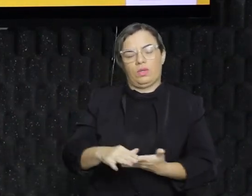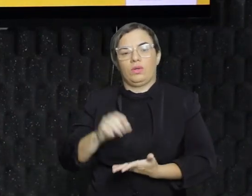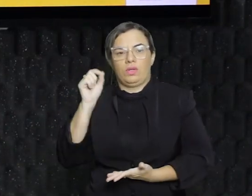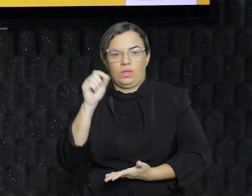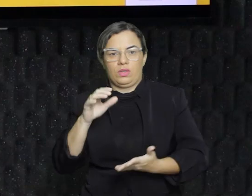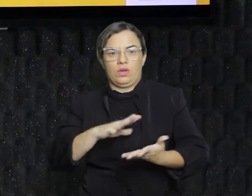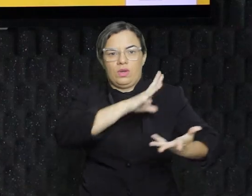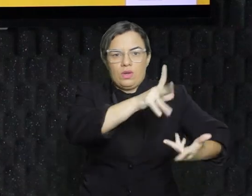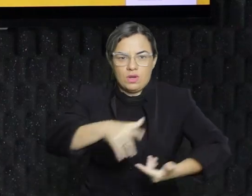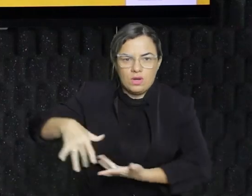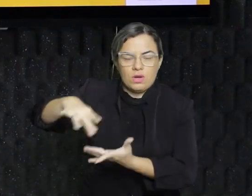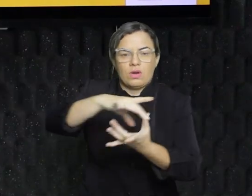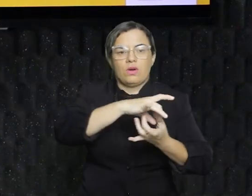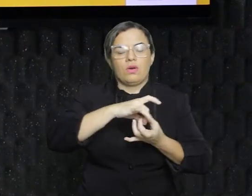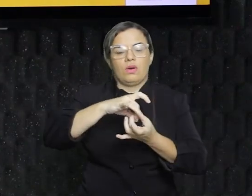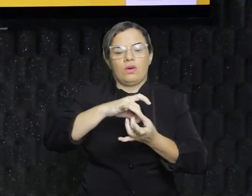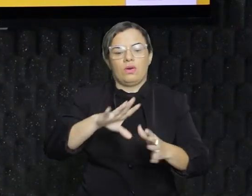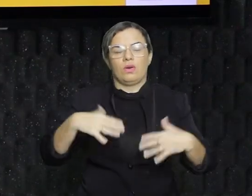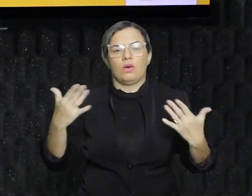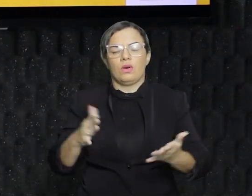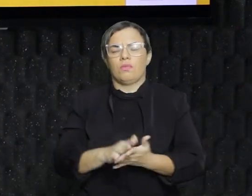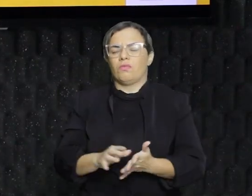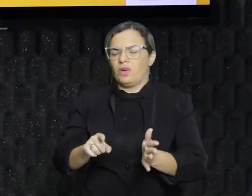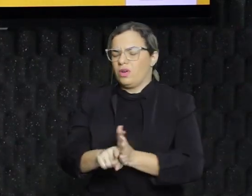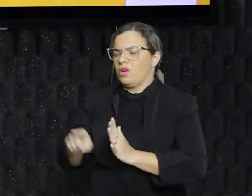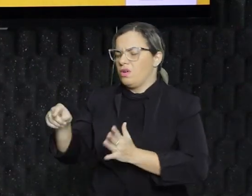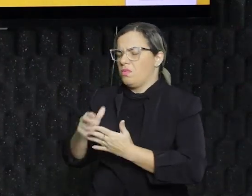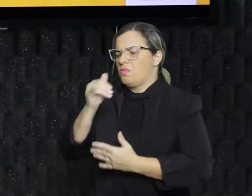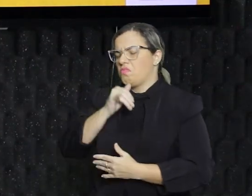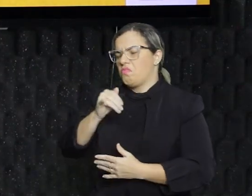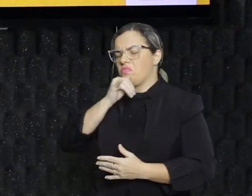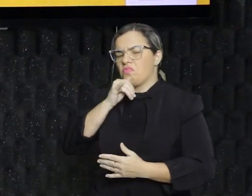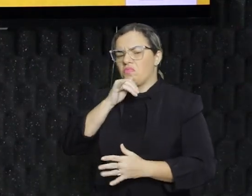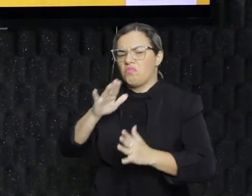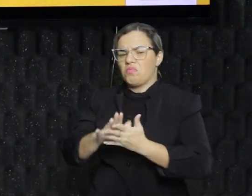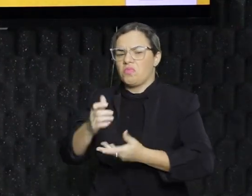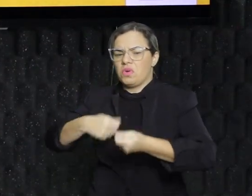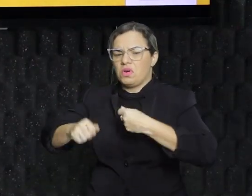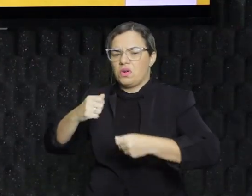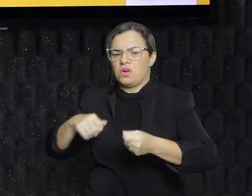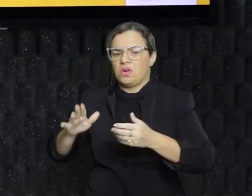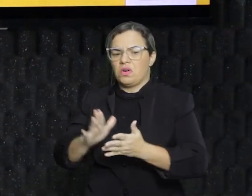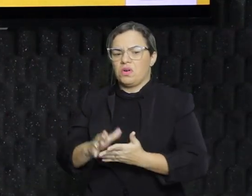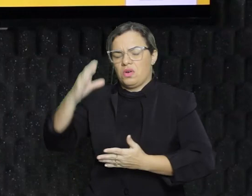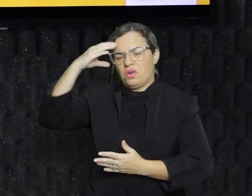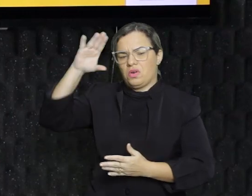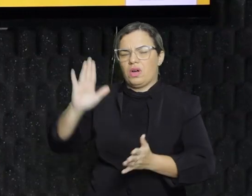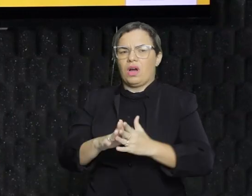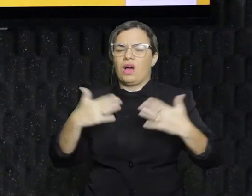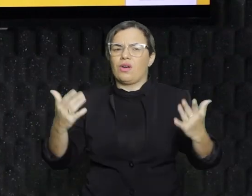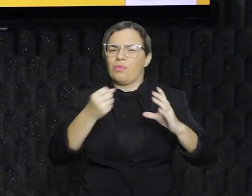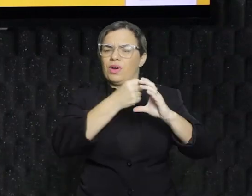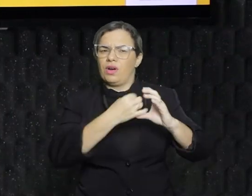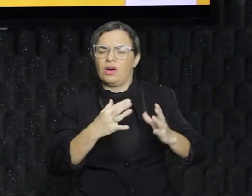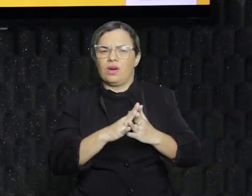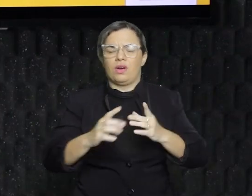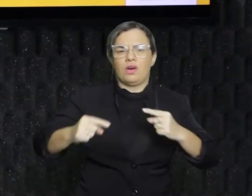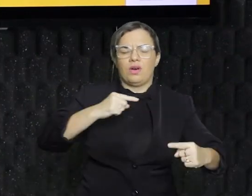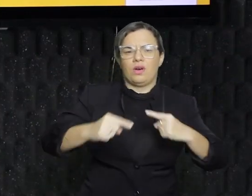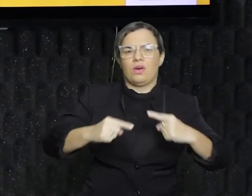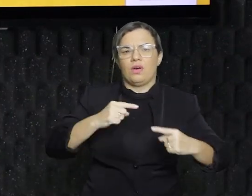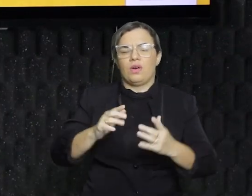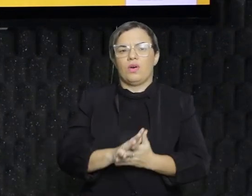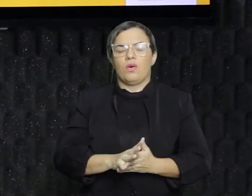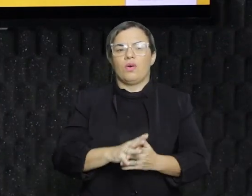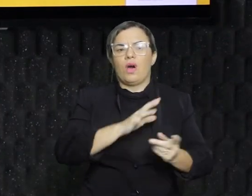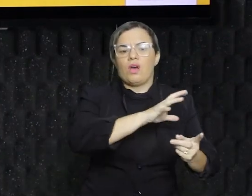é globalização. Marcos, tu já me deu exemplo econômico, cultural, me dá um aspecto aí político. Vamos pegar a atuação, por